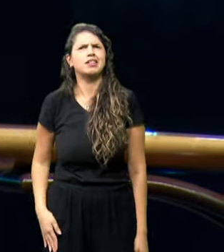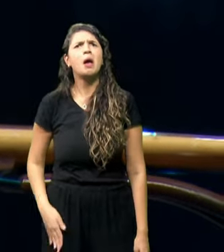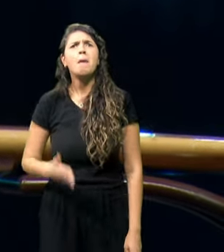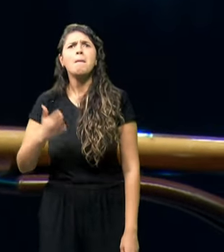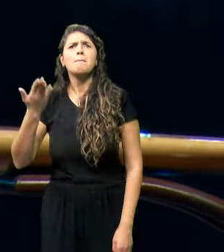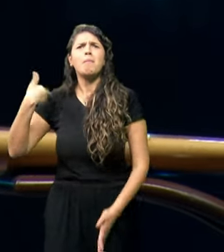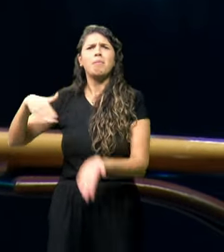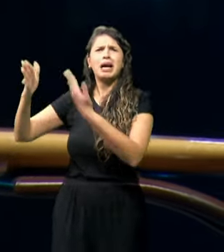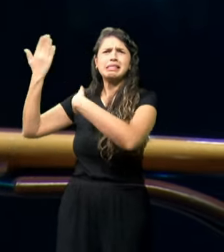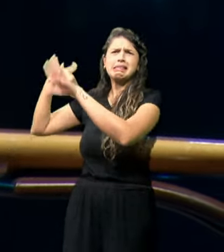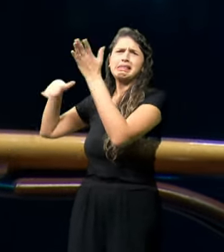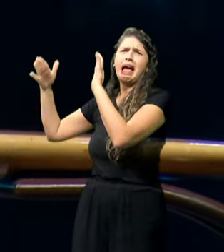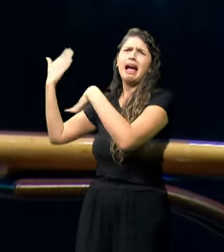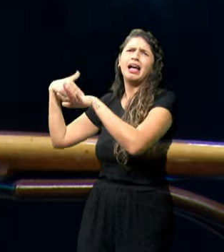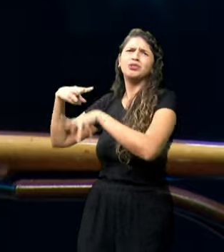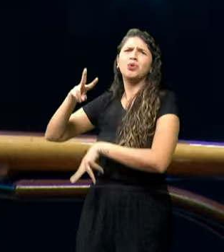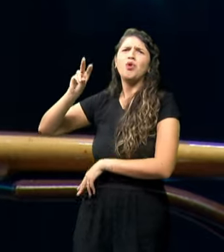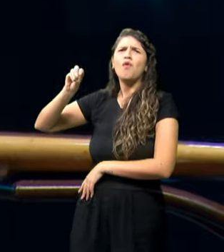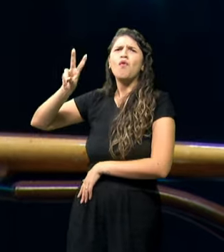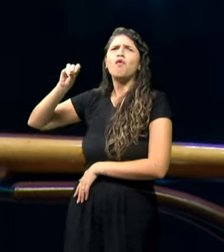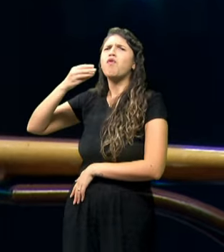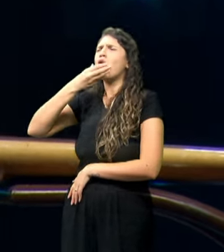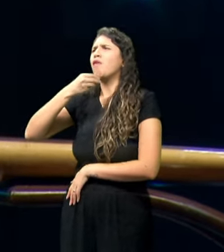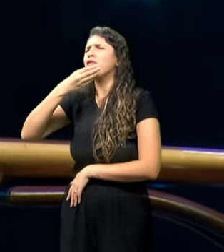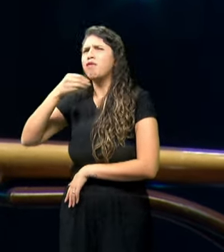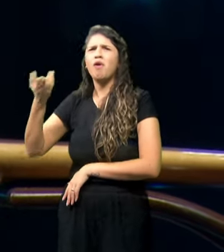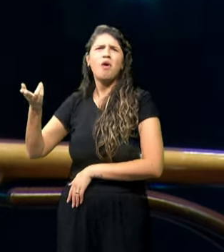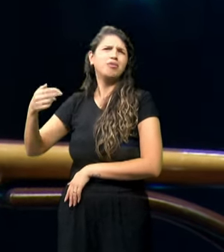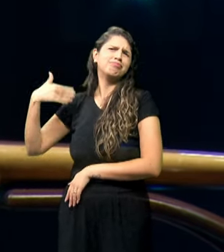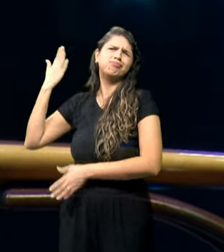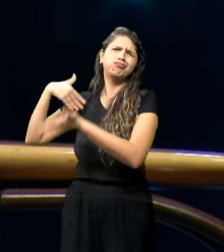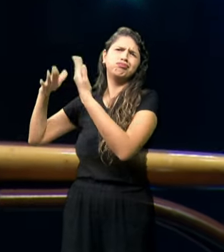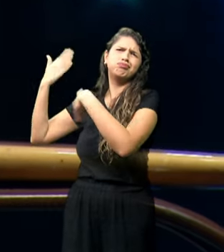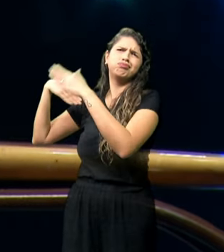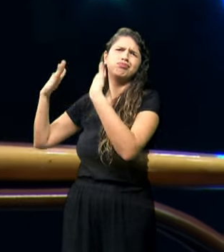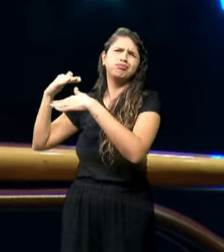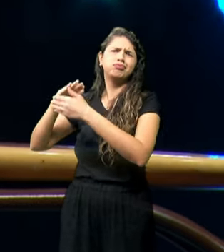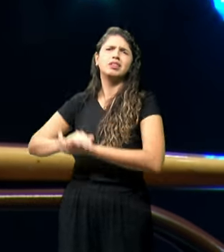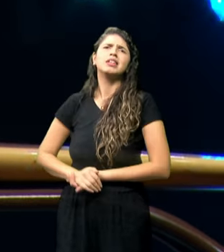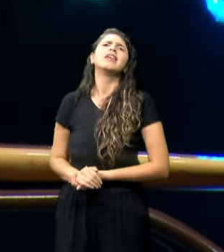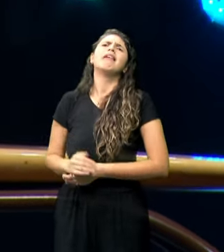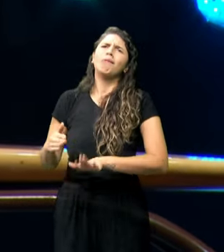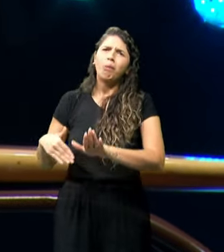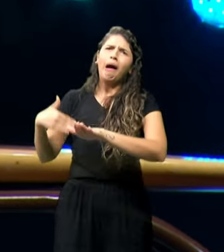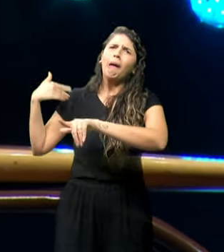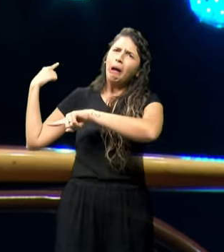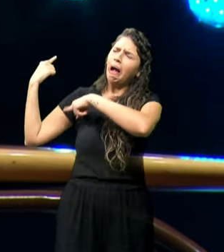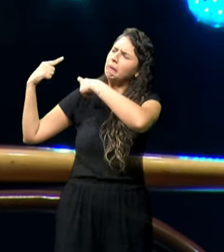171 qualificado. Passou para o tarataratatá, veio para o taratatá, para o tarará,